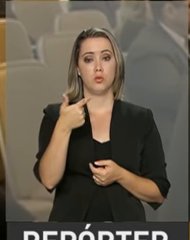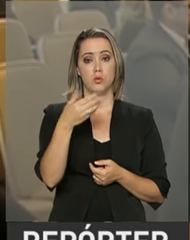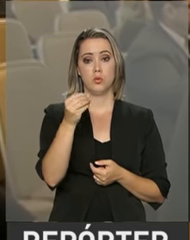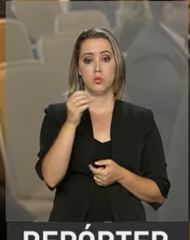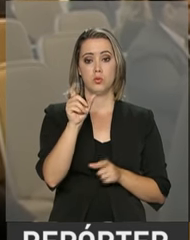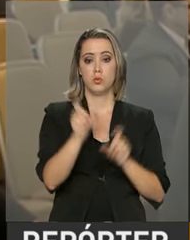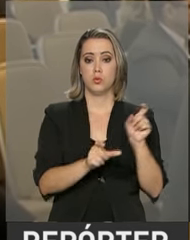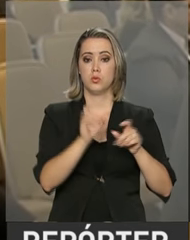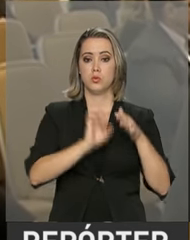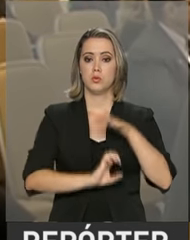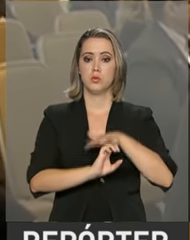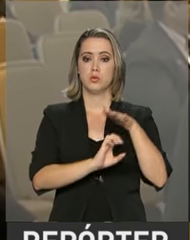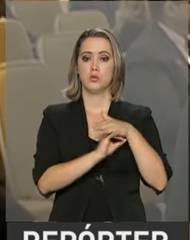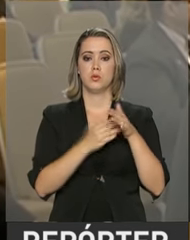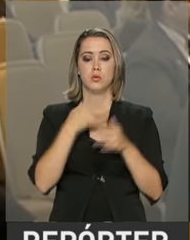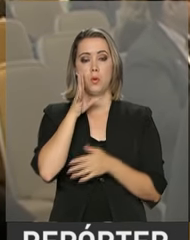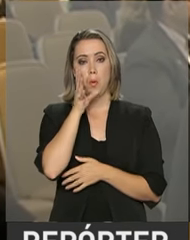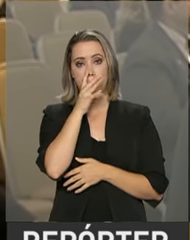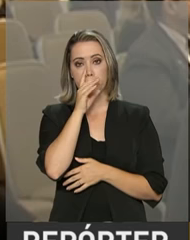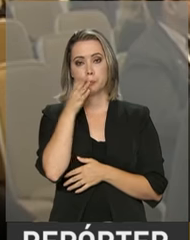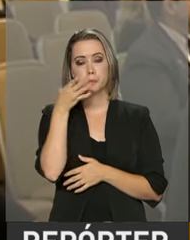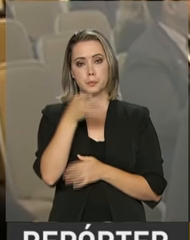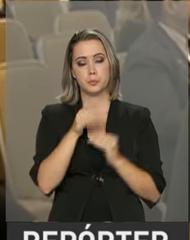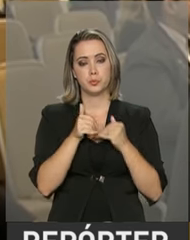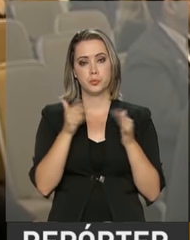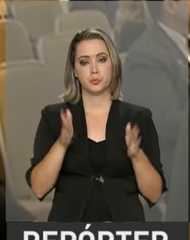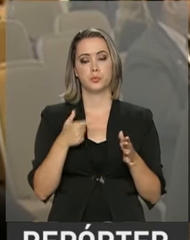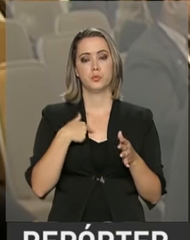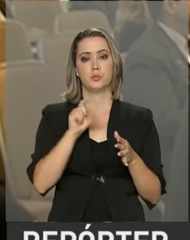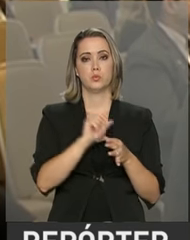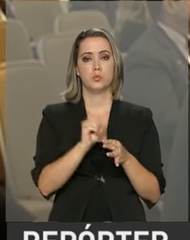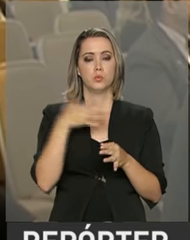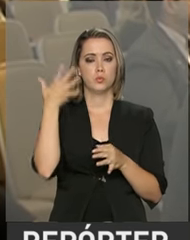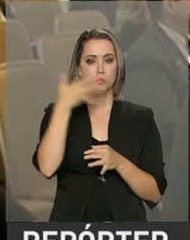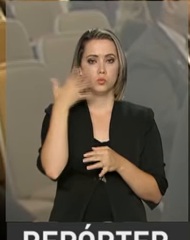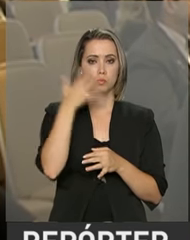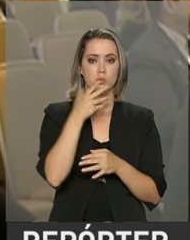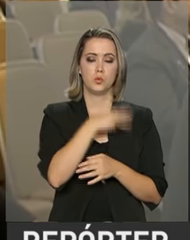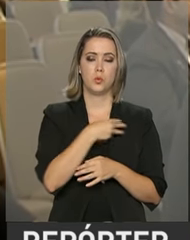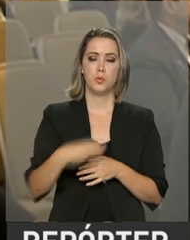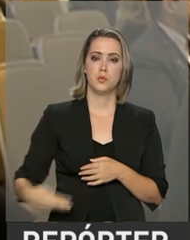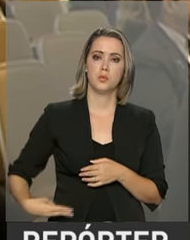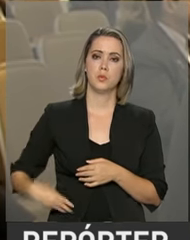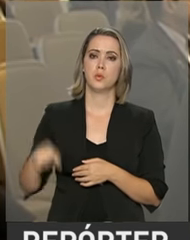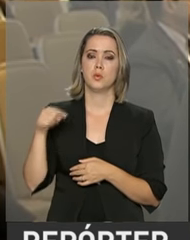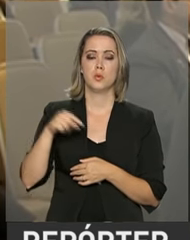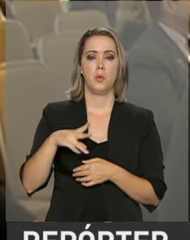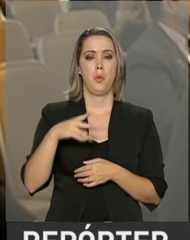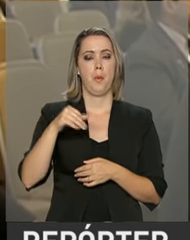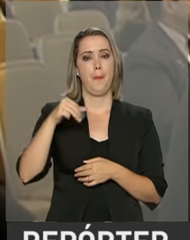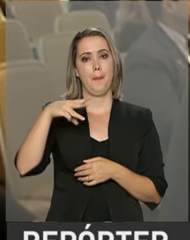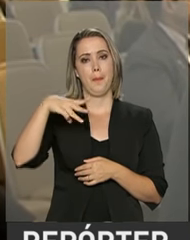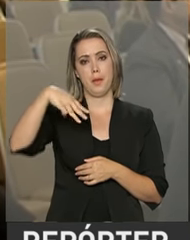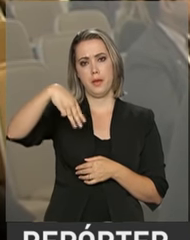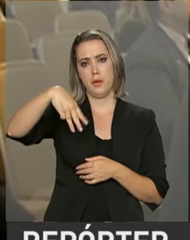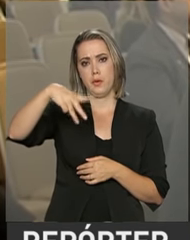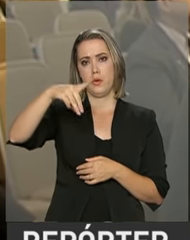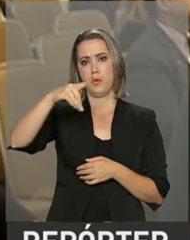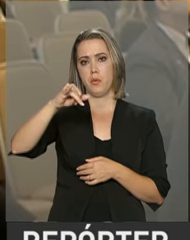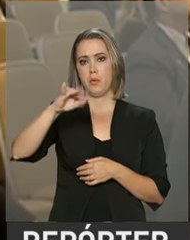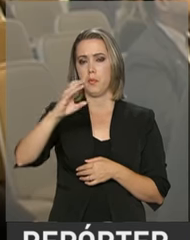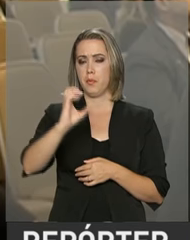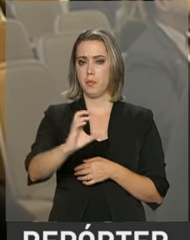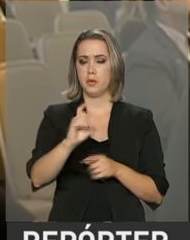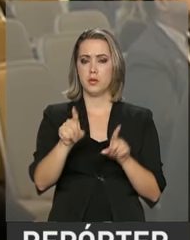a maioria espanhóis acompanharam a abertura do fórum feita pelos brasileiros das relações exteriores e da indústria e comércio exterior de